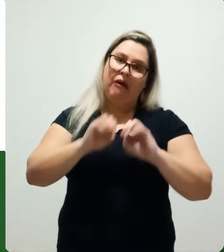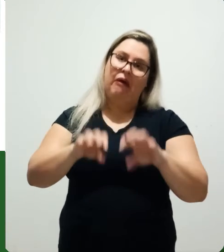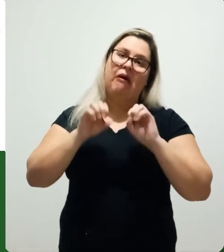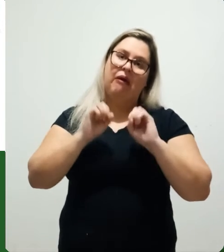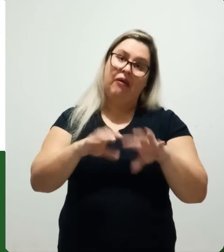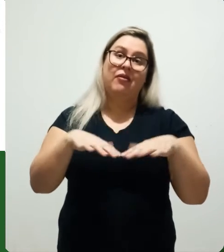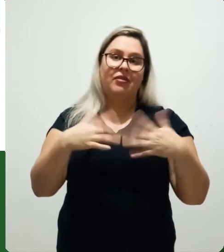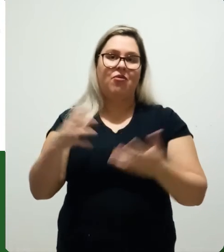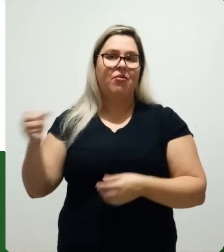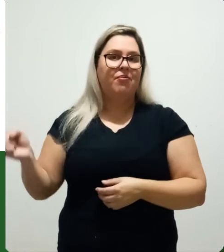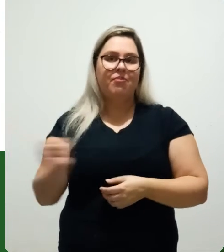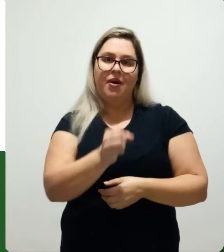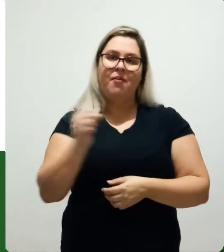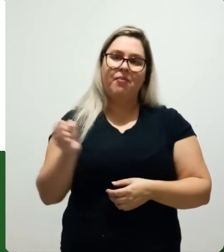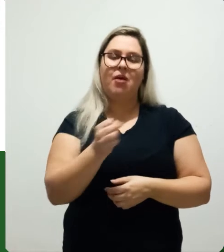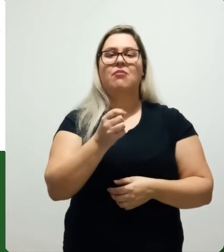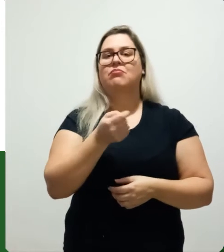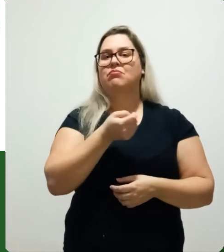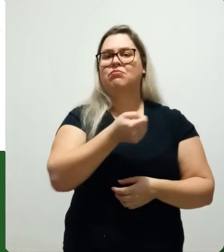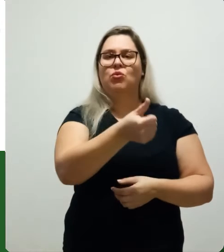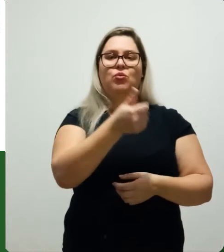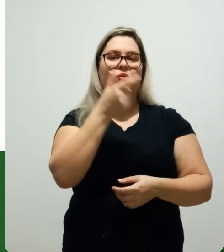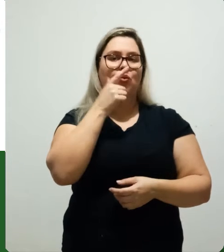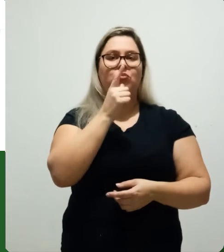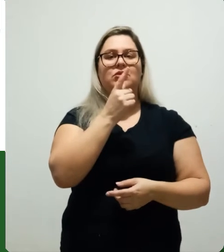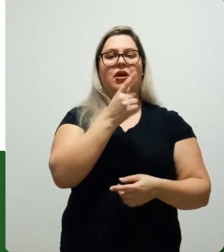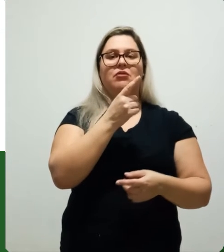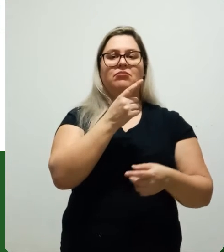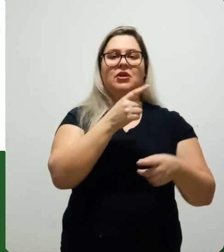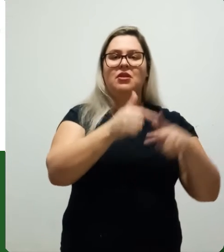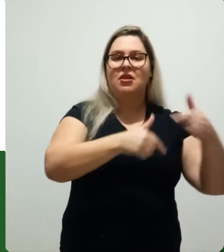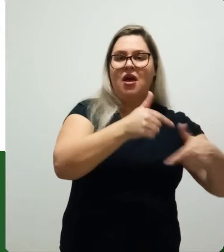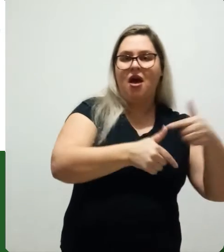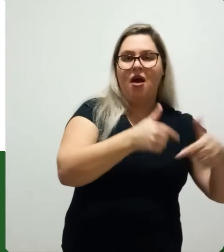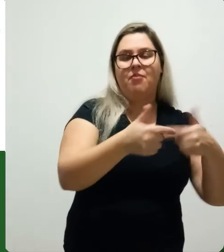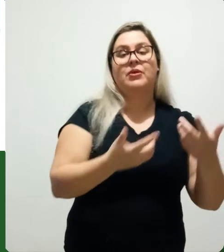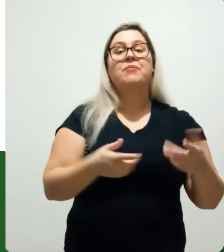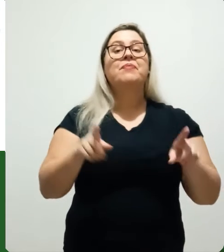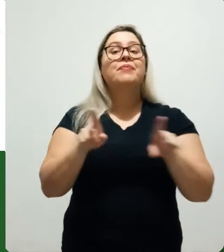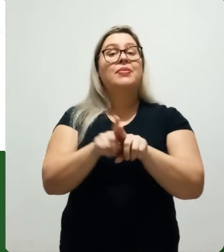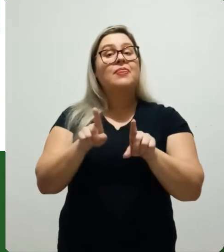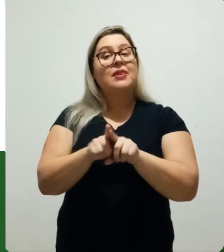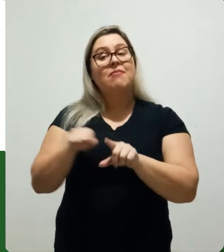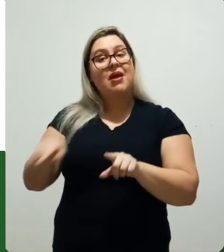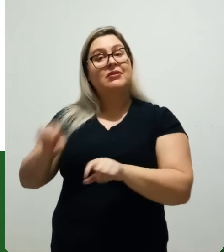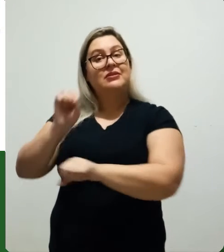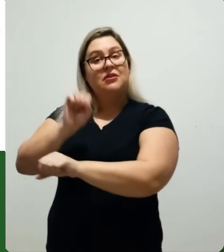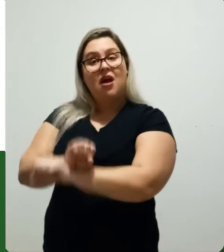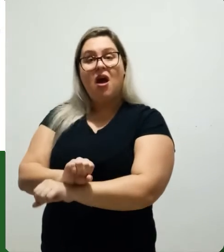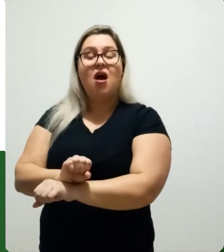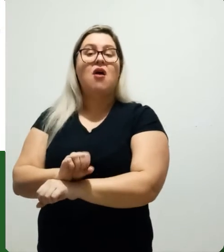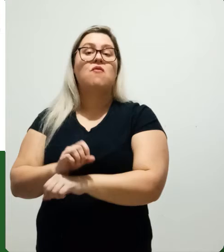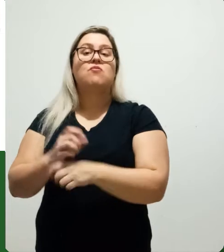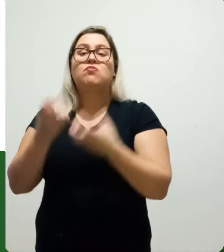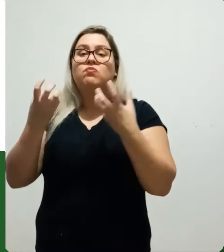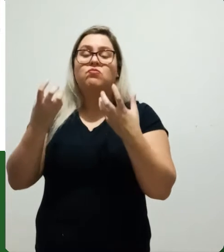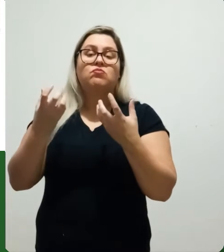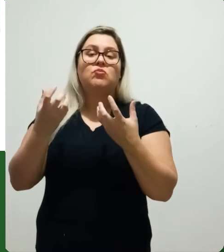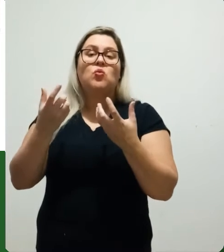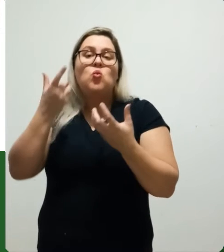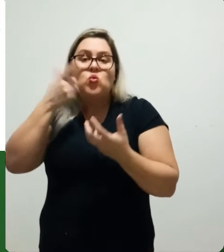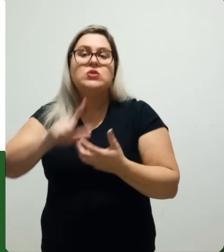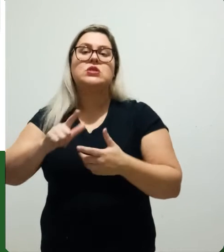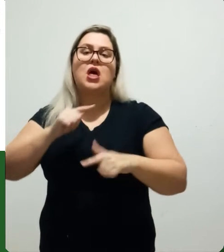resultado. E é importante sempre destacar que os escravos não se restringiam aos trabalhos pesados. Trabalho de marceneiro,